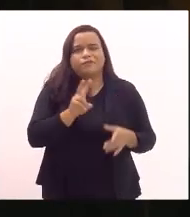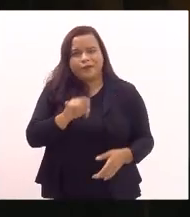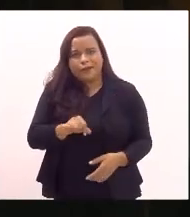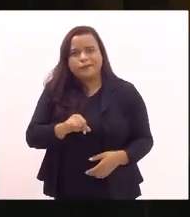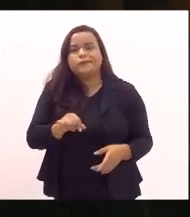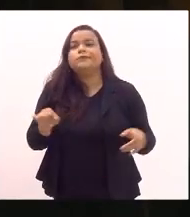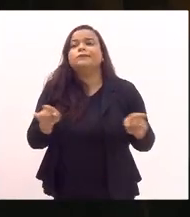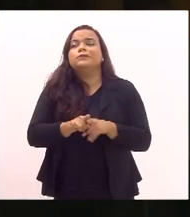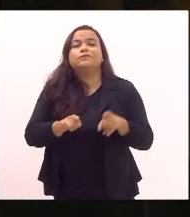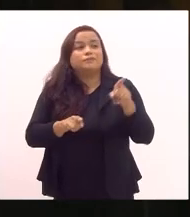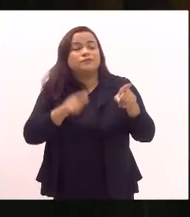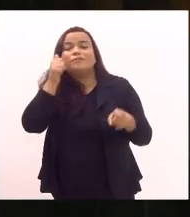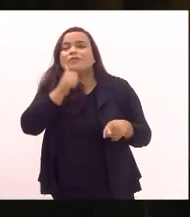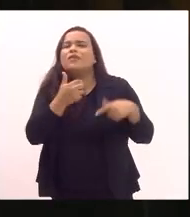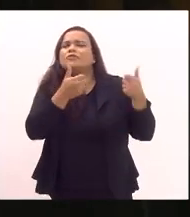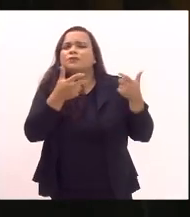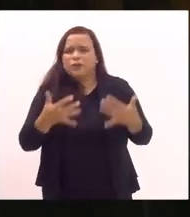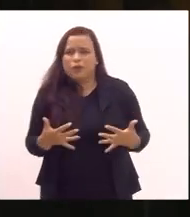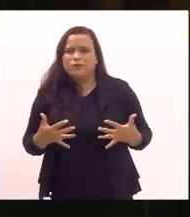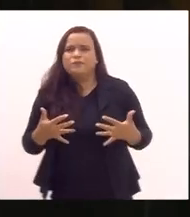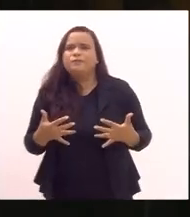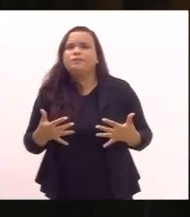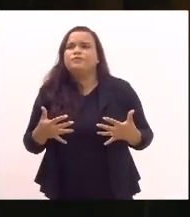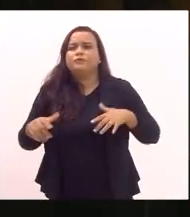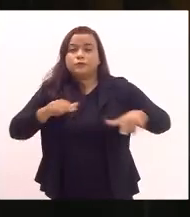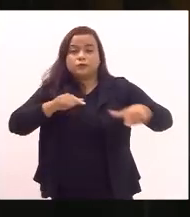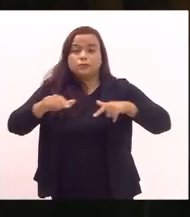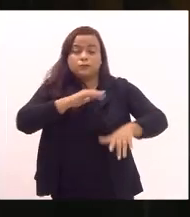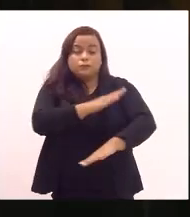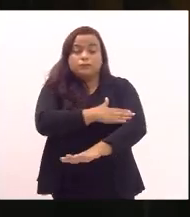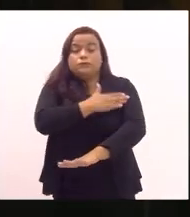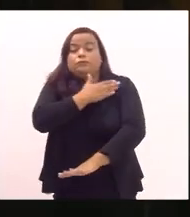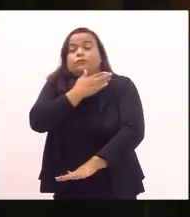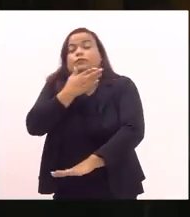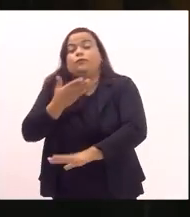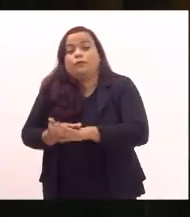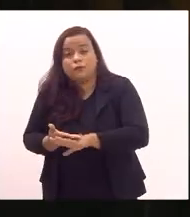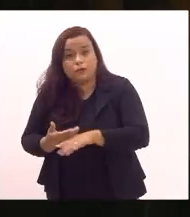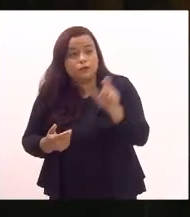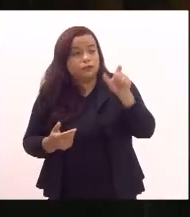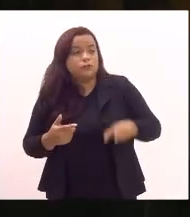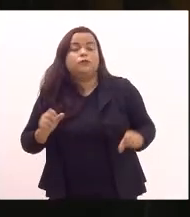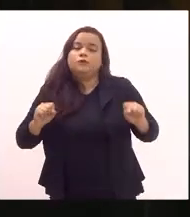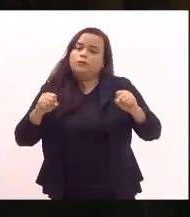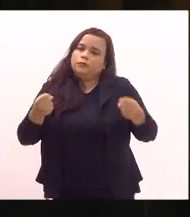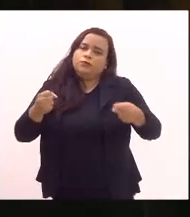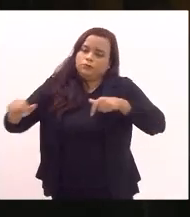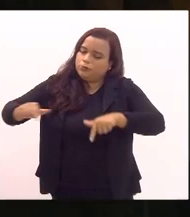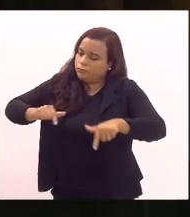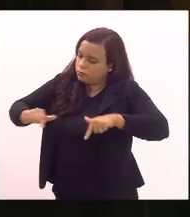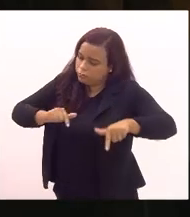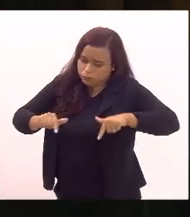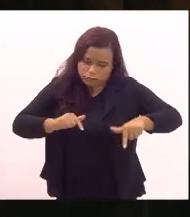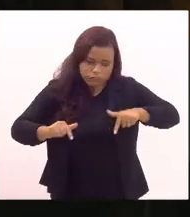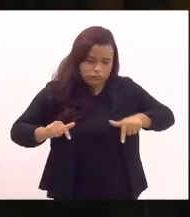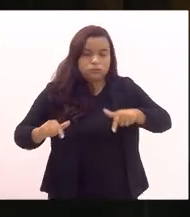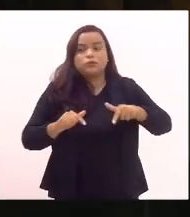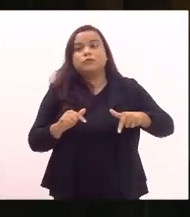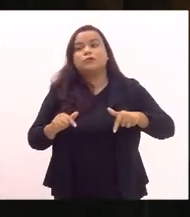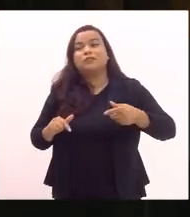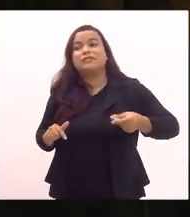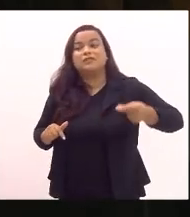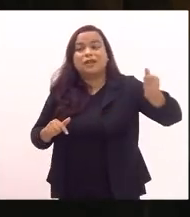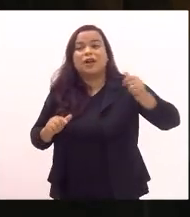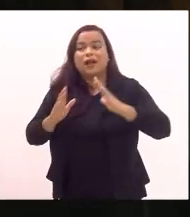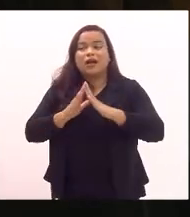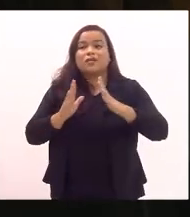e essa mulher além de trabalhar o dia inteiro se esforçar um dia inteiro sai de